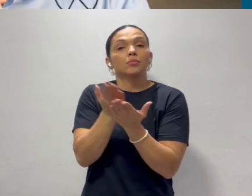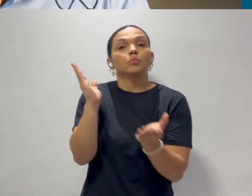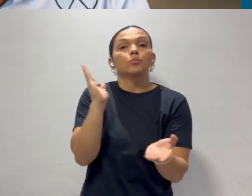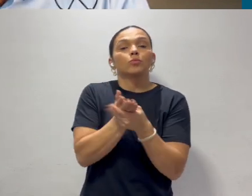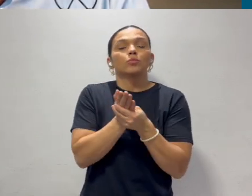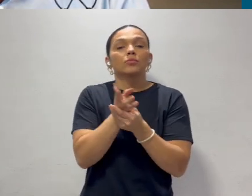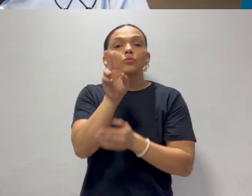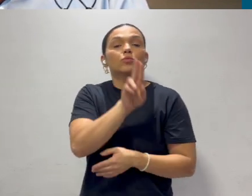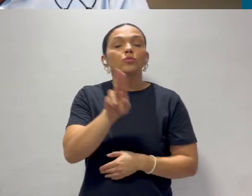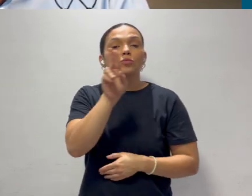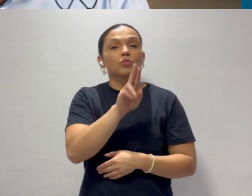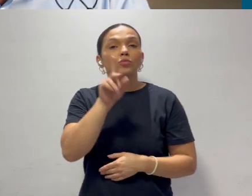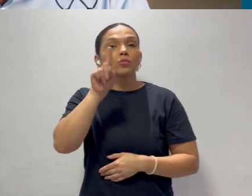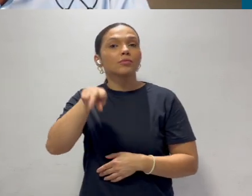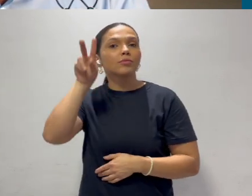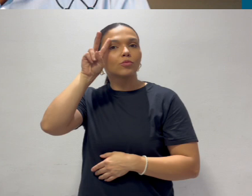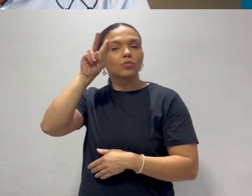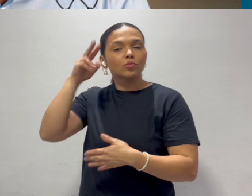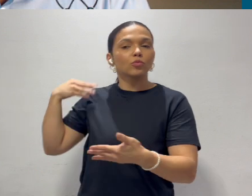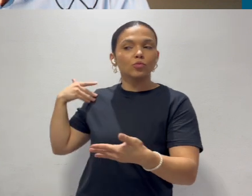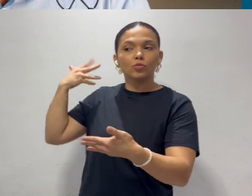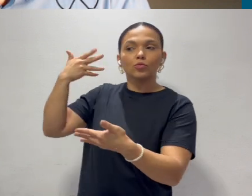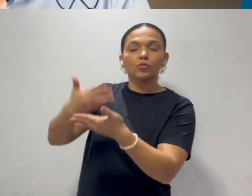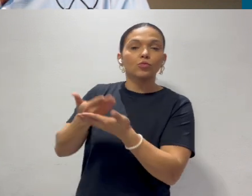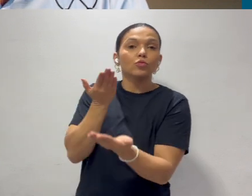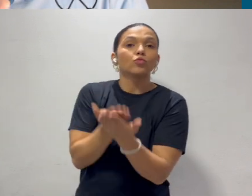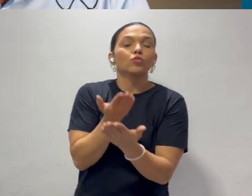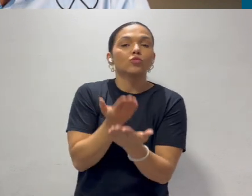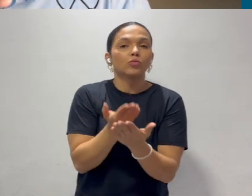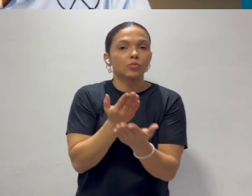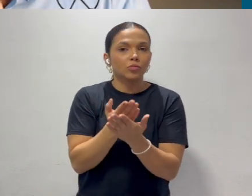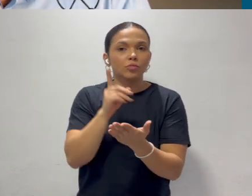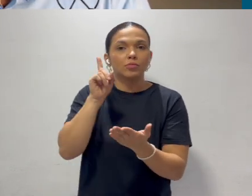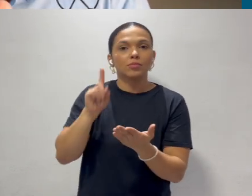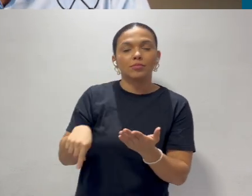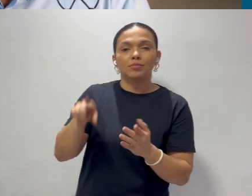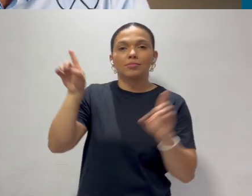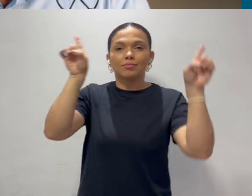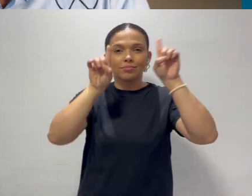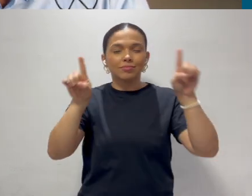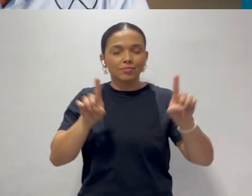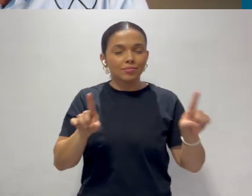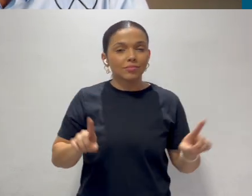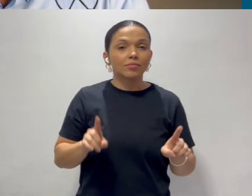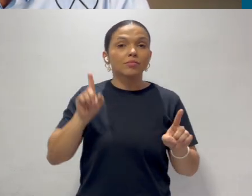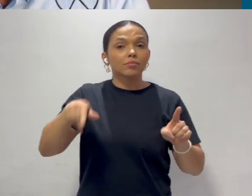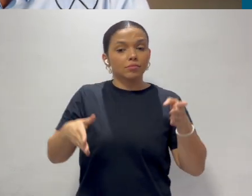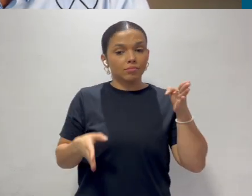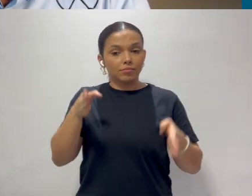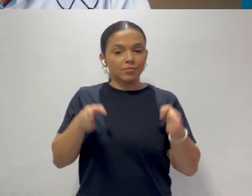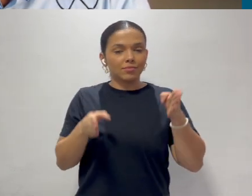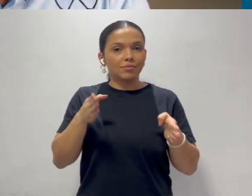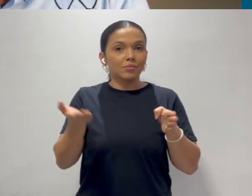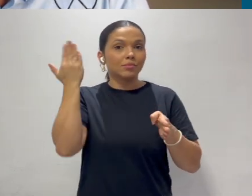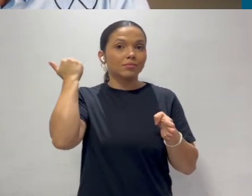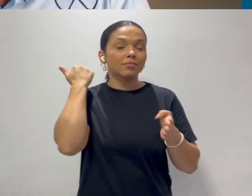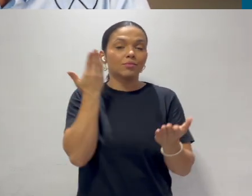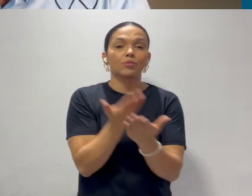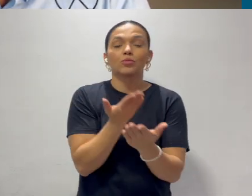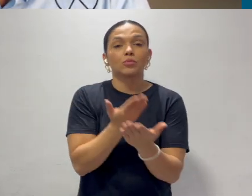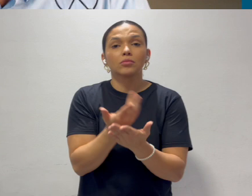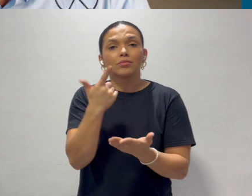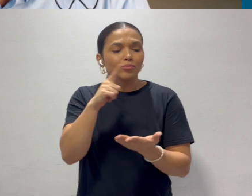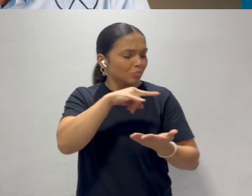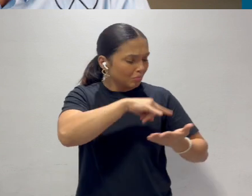o histórico escolar de uma pessoa para provar que a deficiência dela vem desde a escola, não é isso, Suzane? Foi, exatamente.